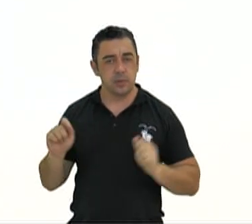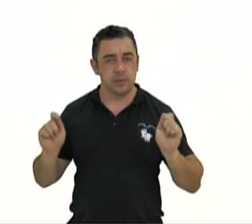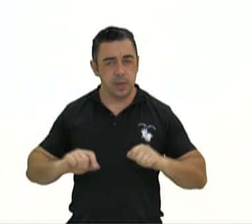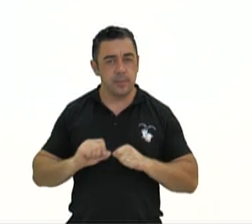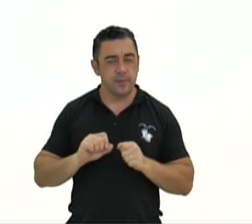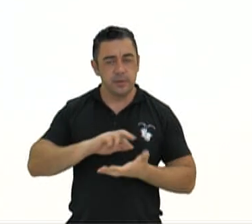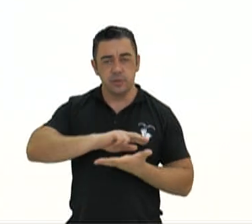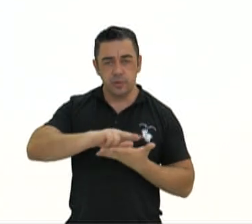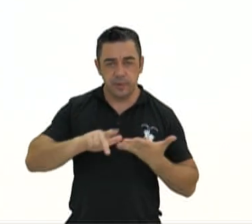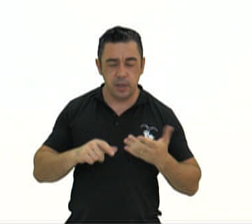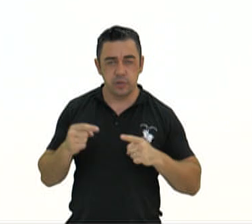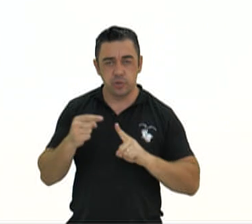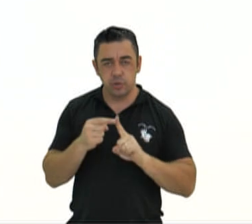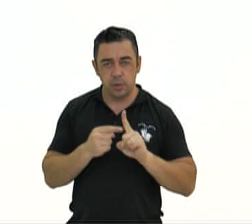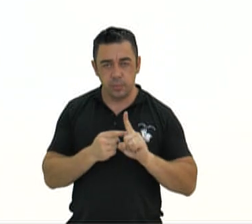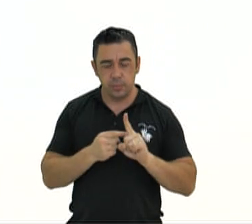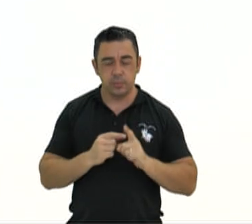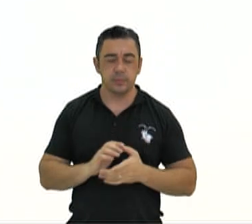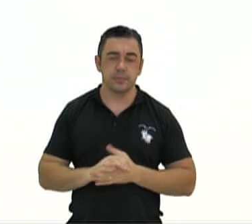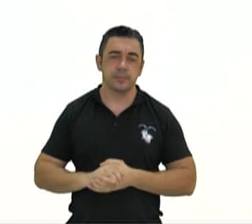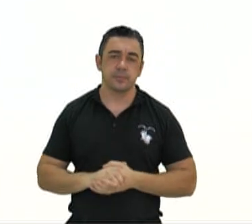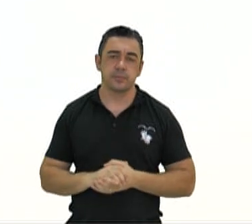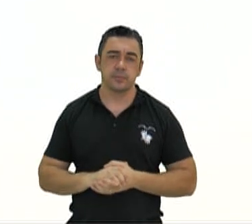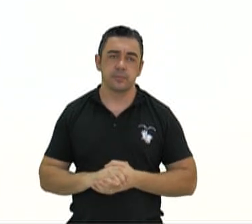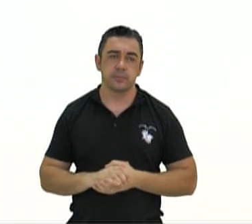produtos diferentes,